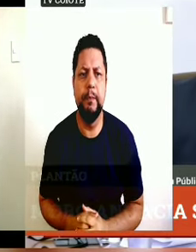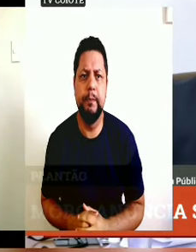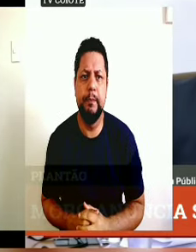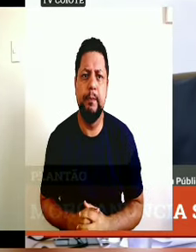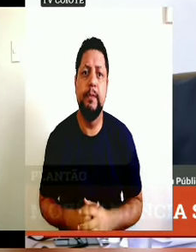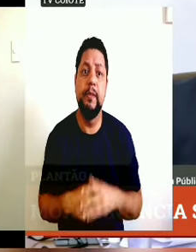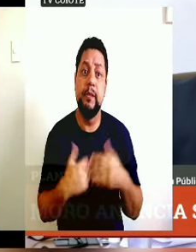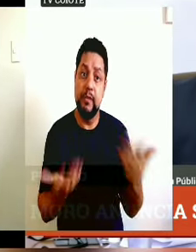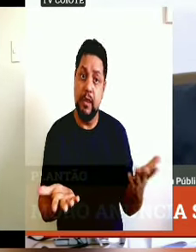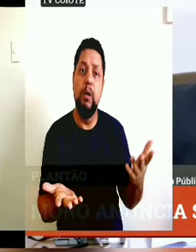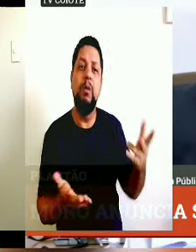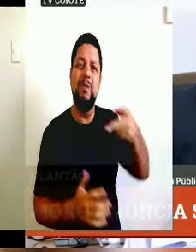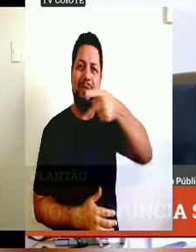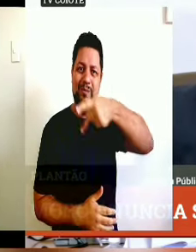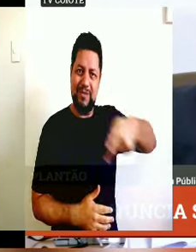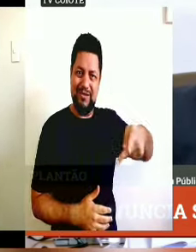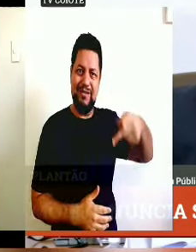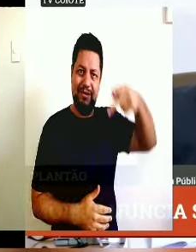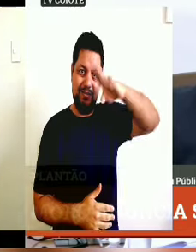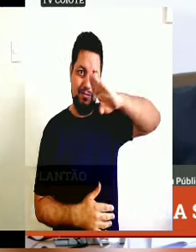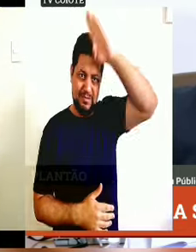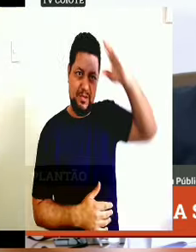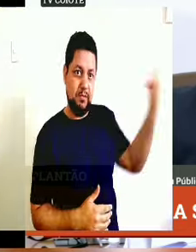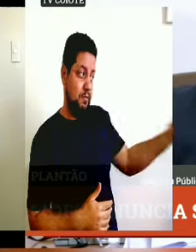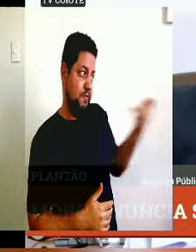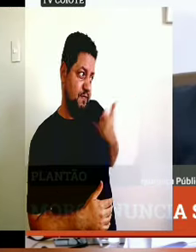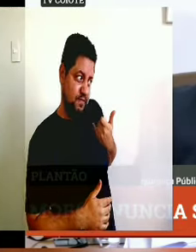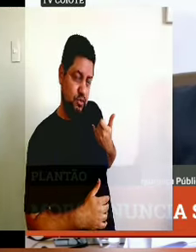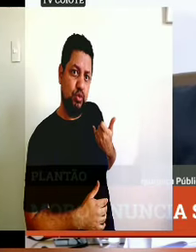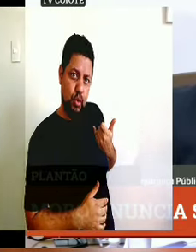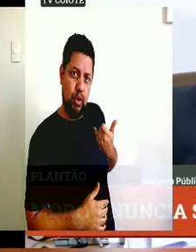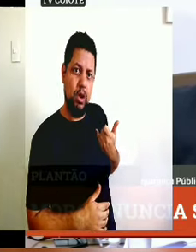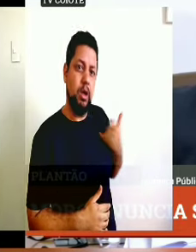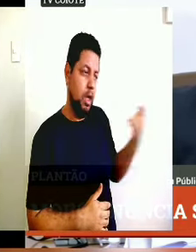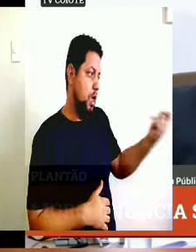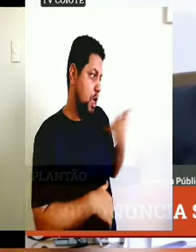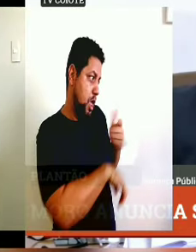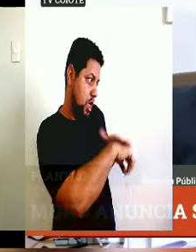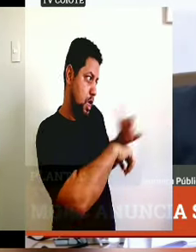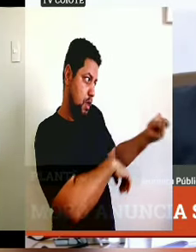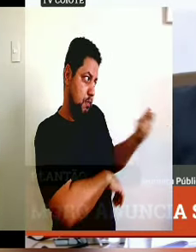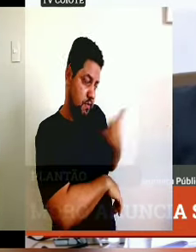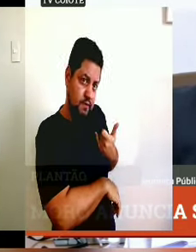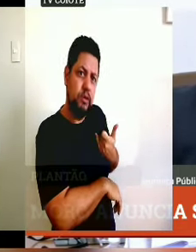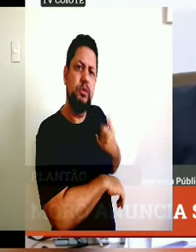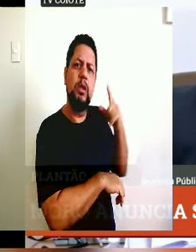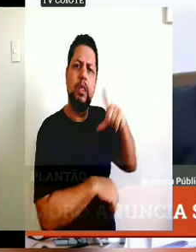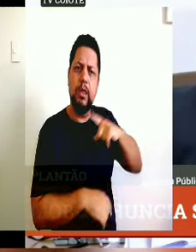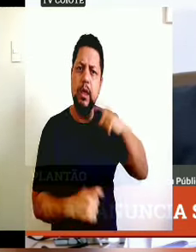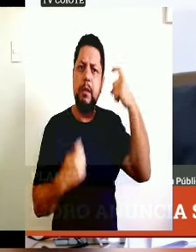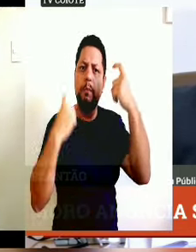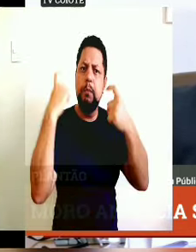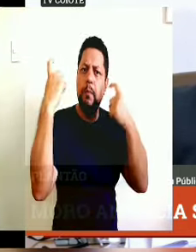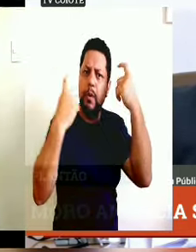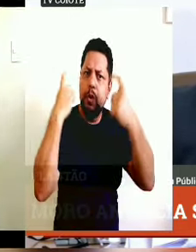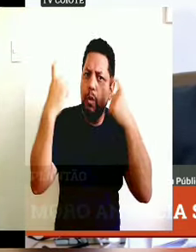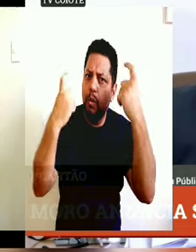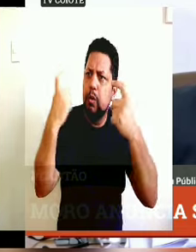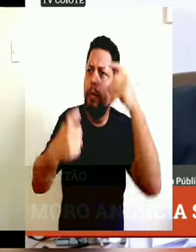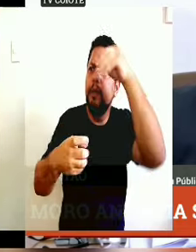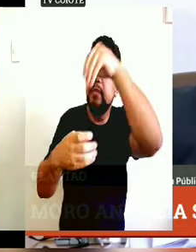O presidente também me informou que tinha preocupação com inquéritos em curso no Supremo Tribunal Federal